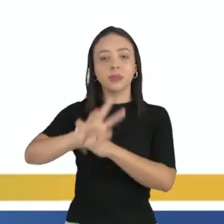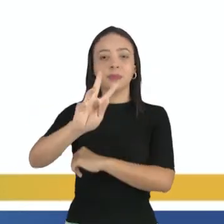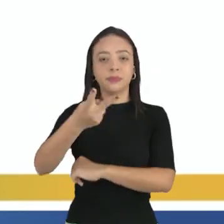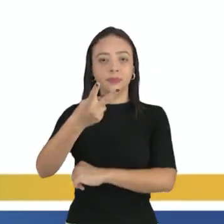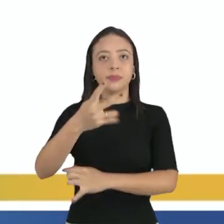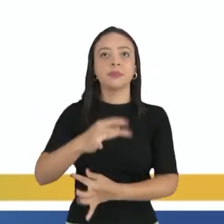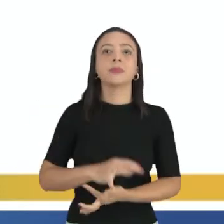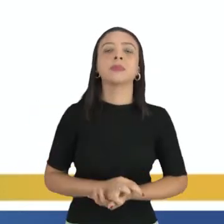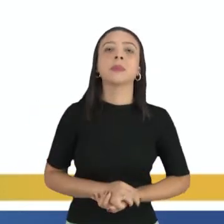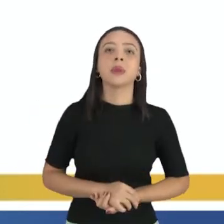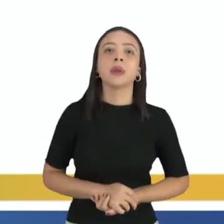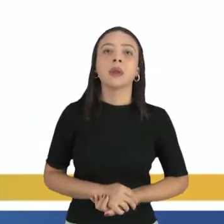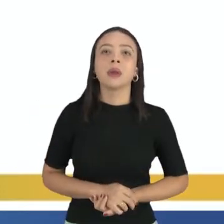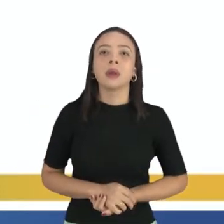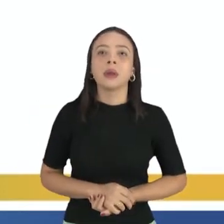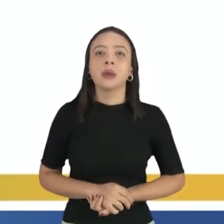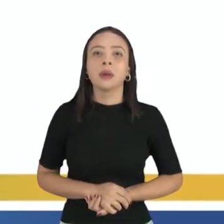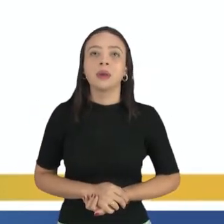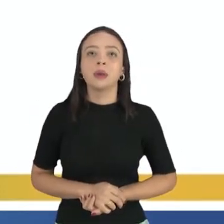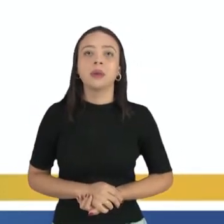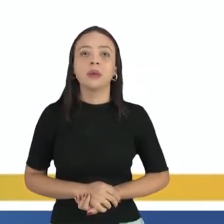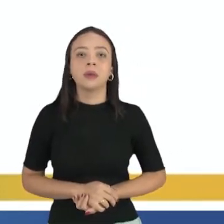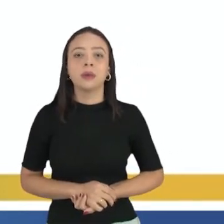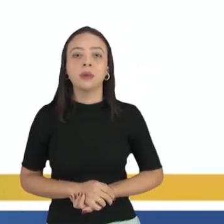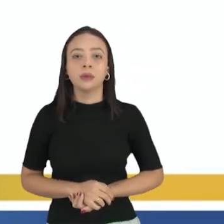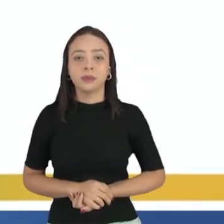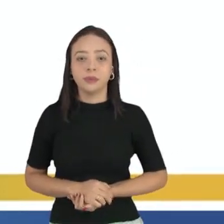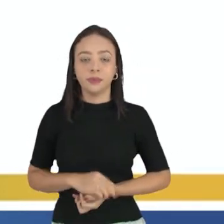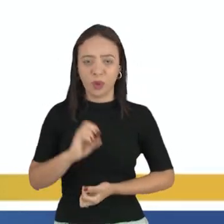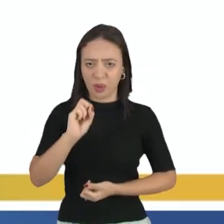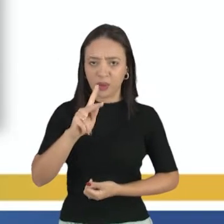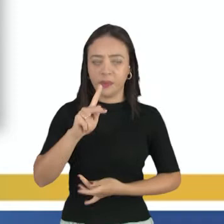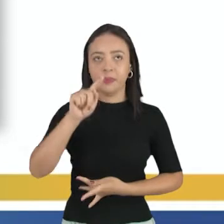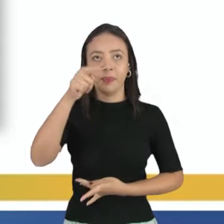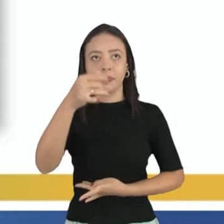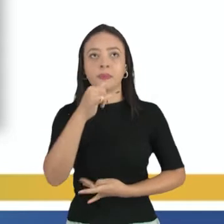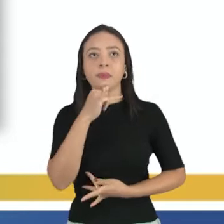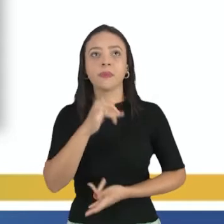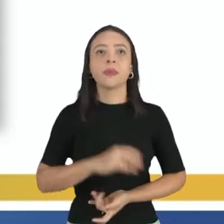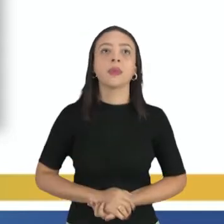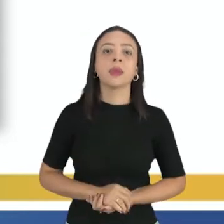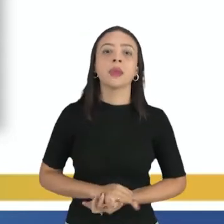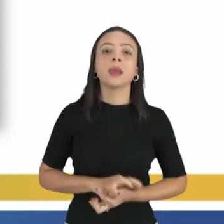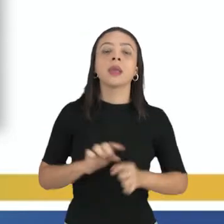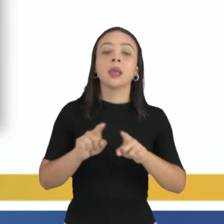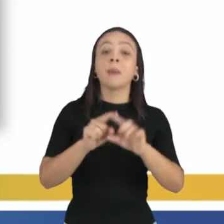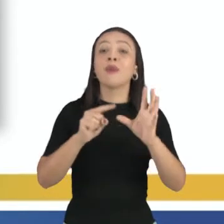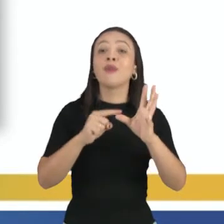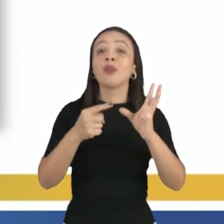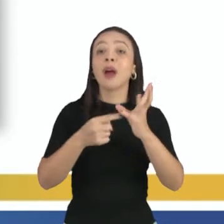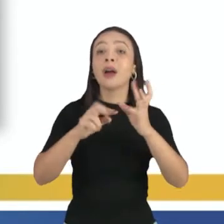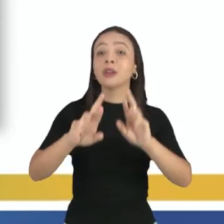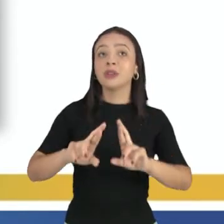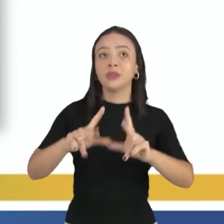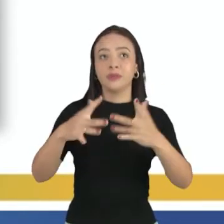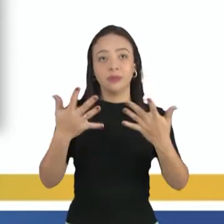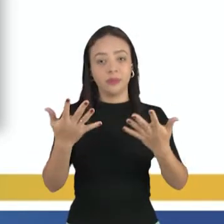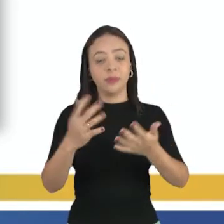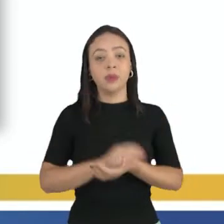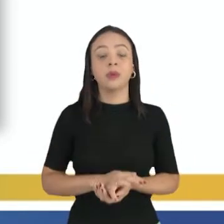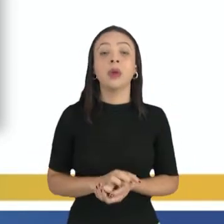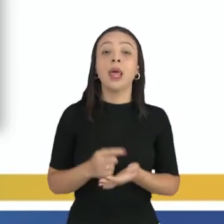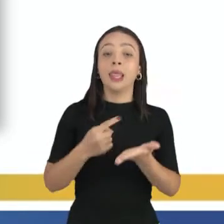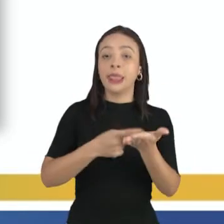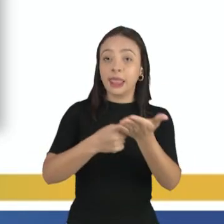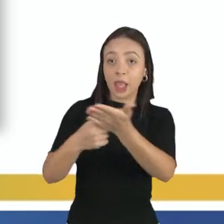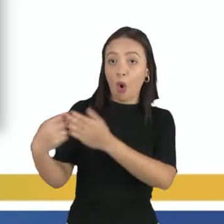humano perde o H e o H cai, ok? Próximo. Vogais diferentes. Com o